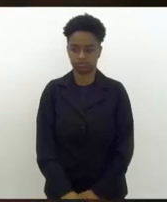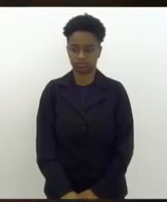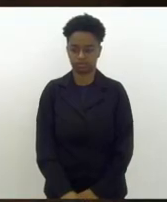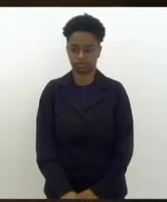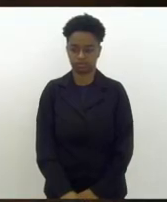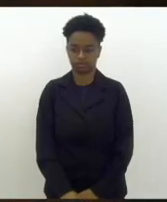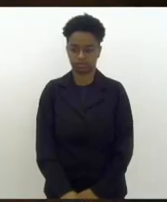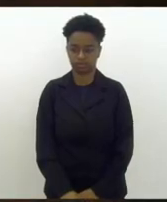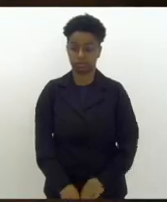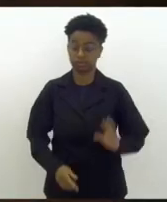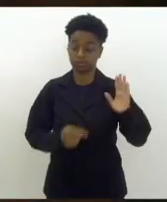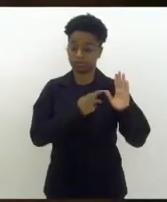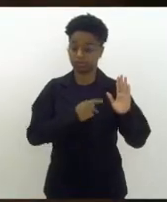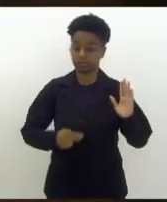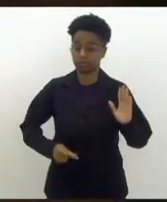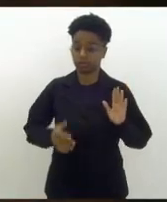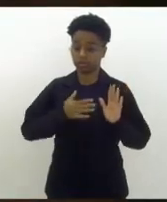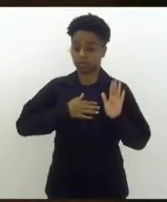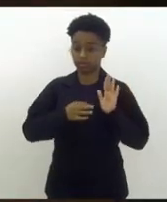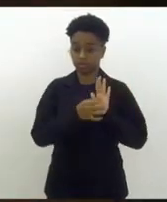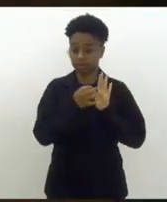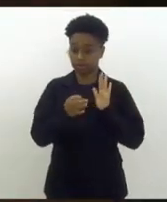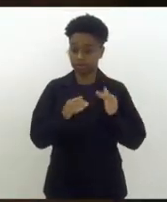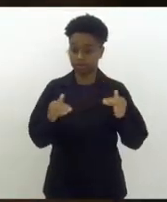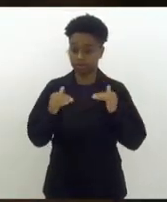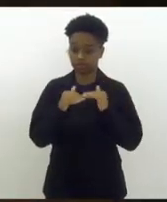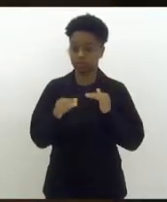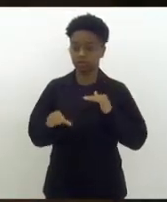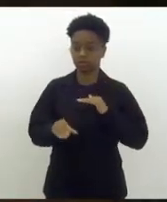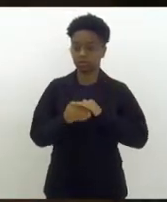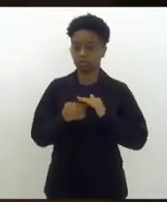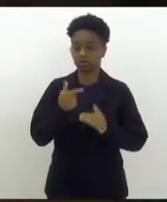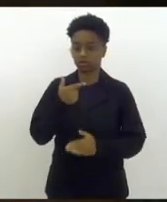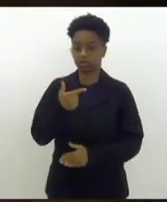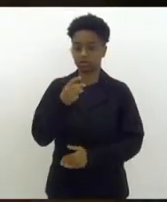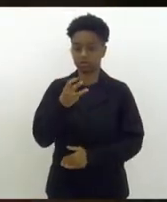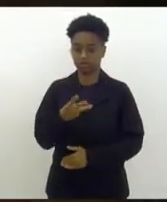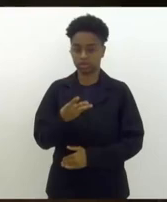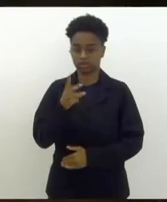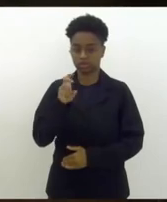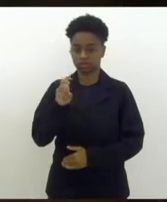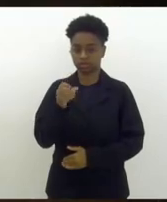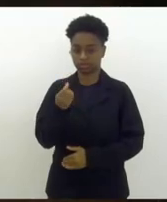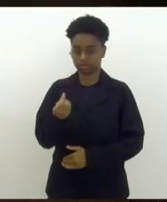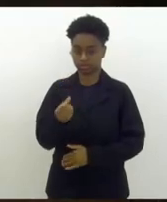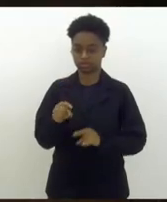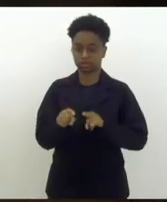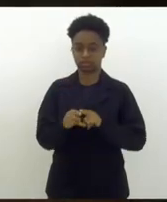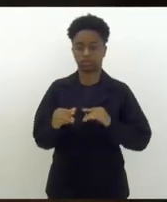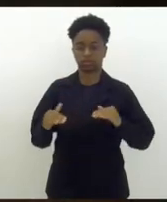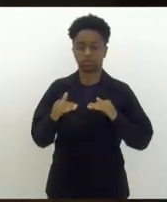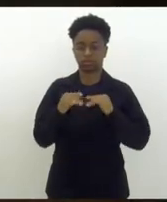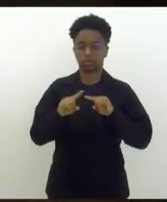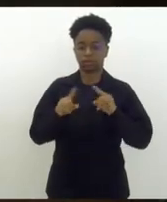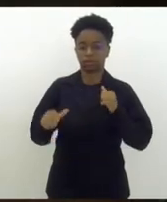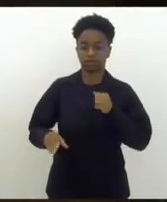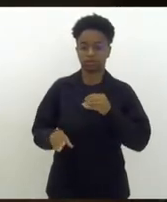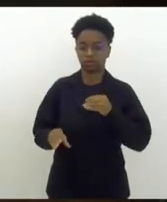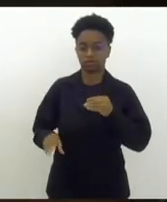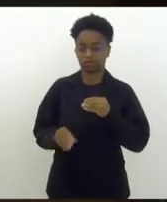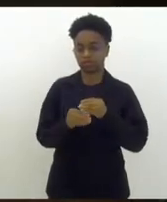se o presidente parecer é favorável as emendas 2 3 5 6 favorável com